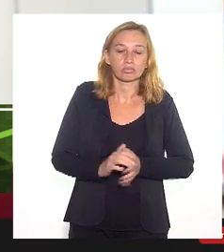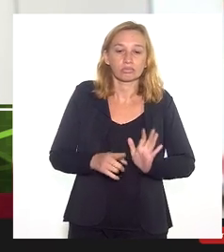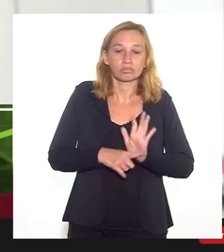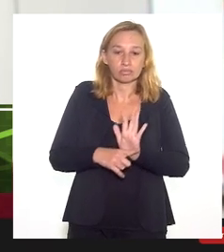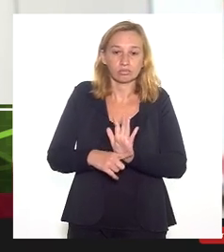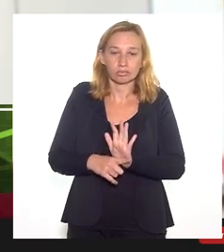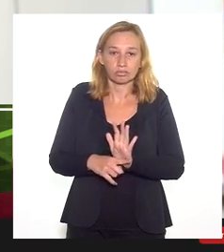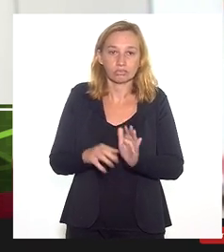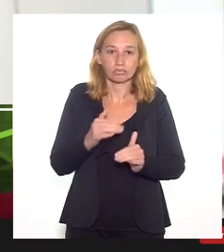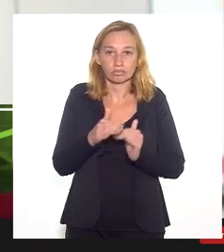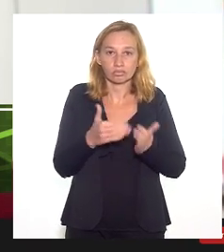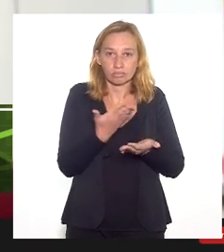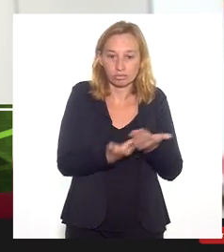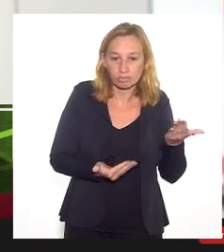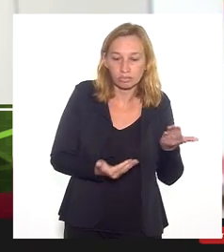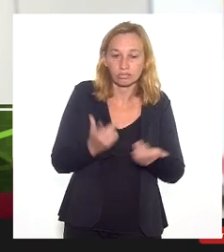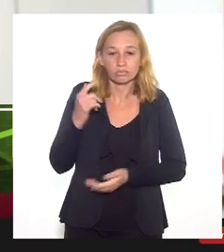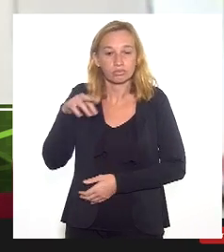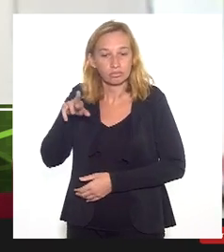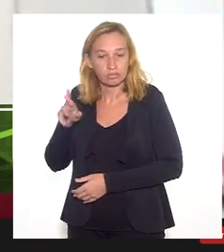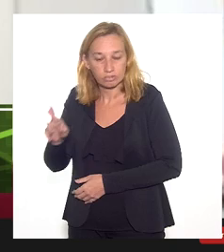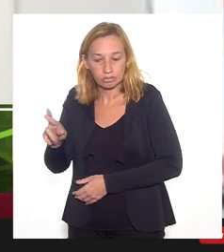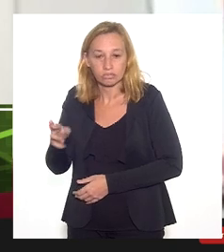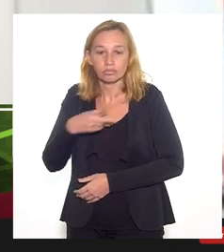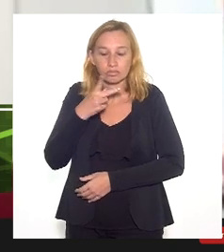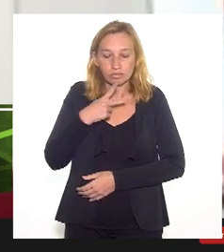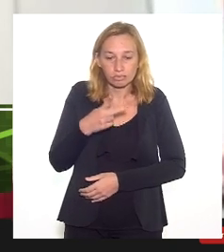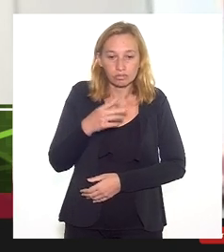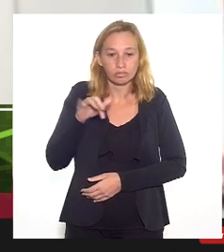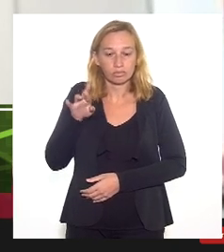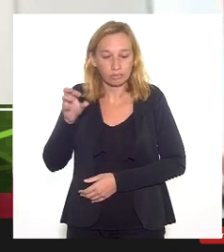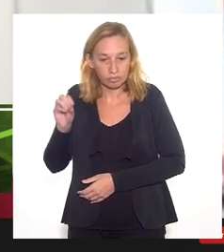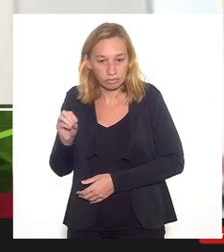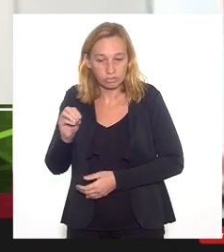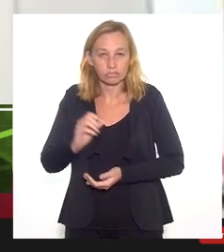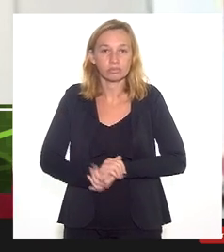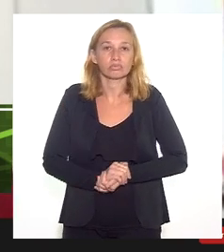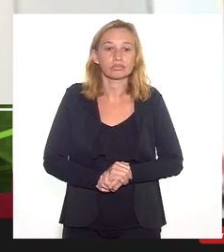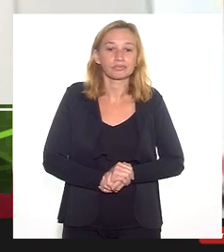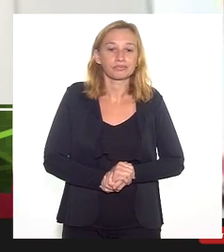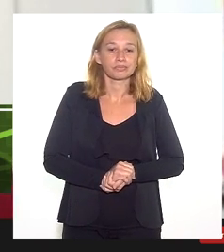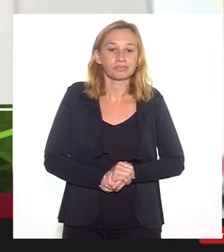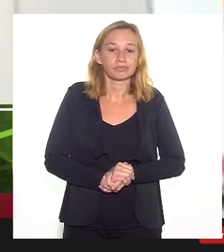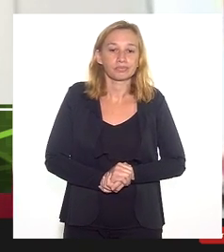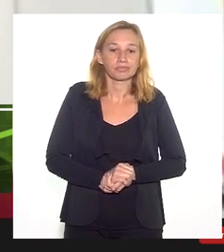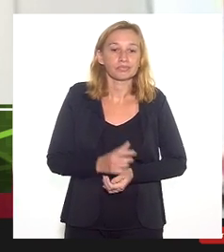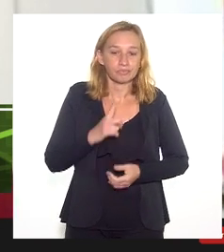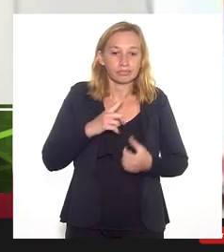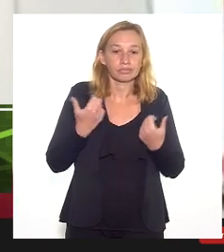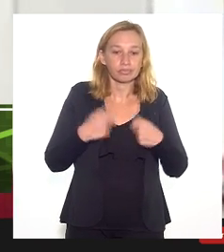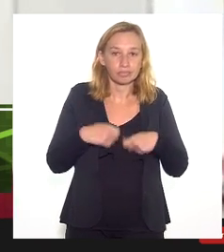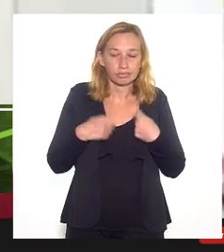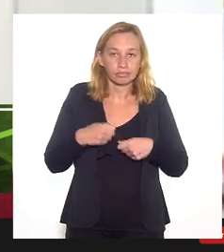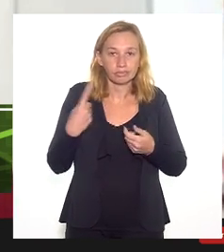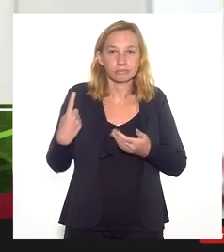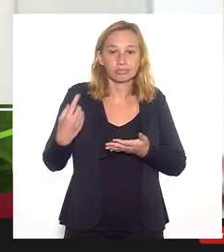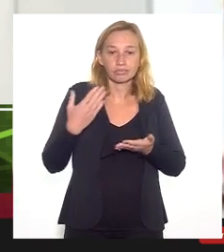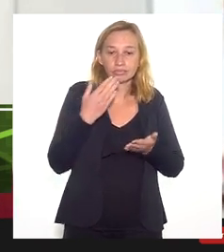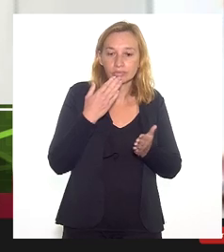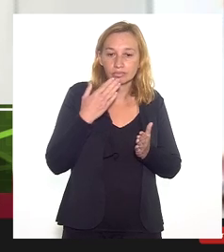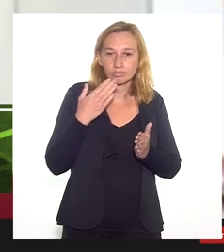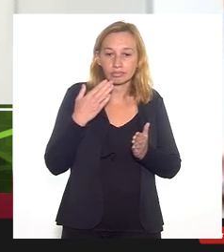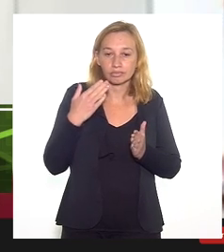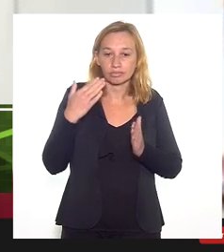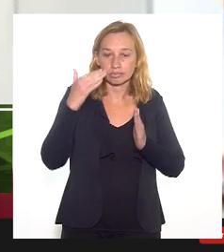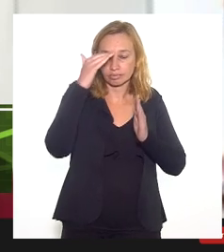como o reitor colocou Ricardo Lodge magnífico reitor a gente tem a necessidade do cumprimento do mínimo